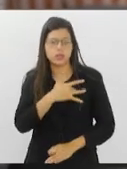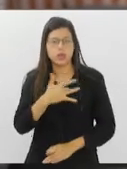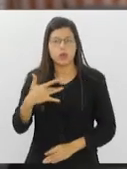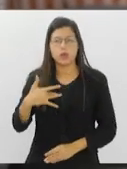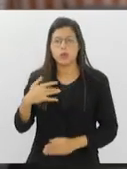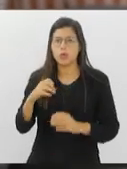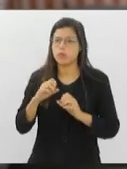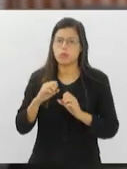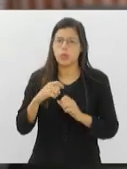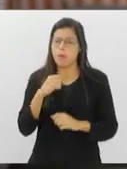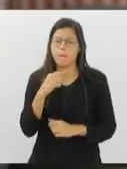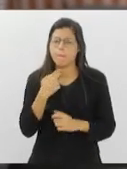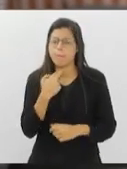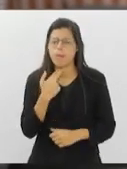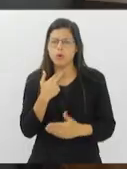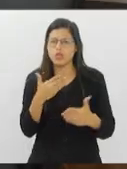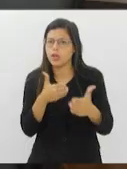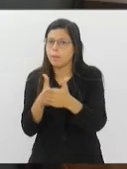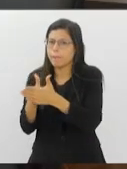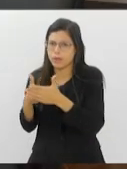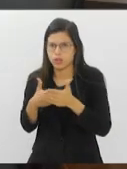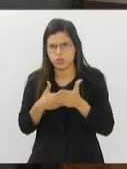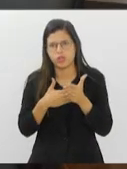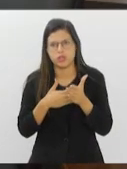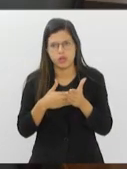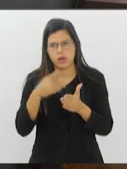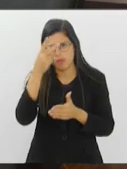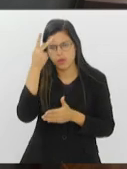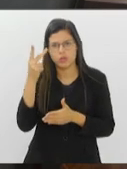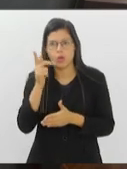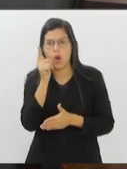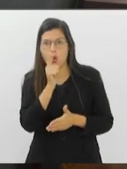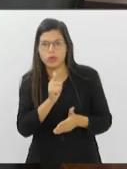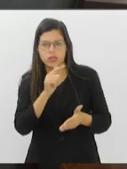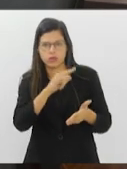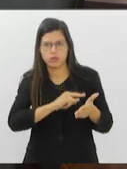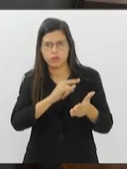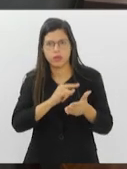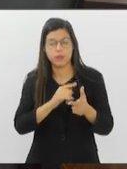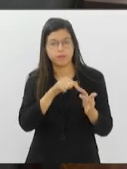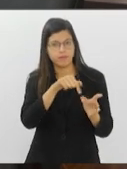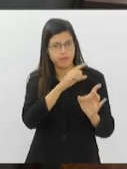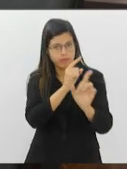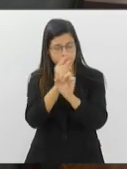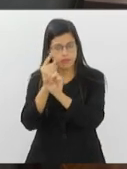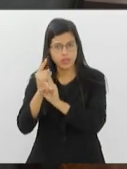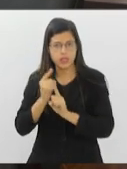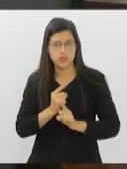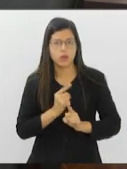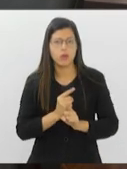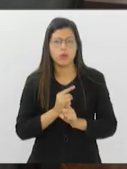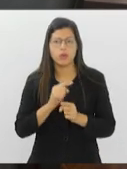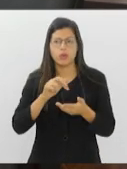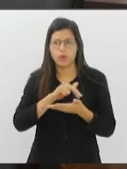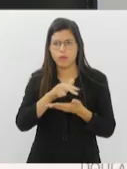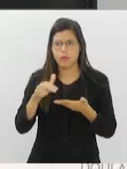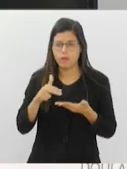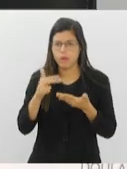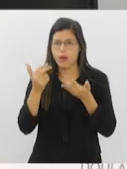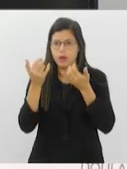que o paciente tenha acesso a esse prontuário. Durante o encontro, foram feitos vários relatos impactantes de violência